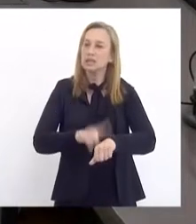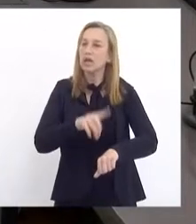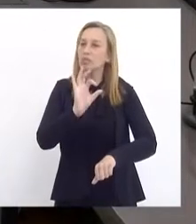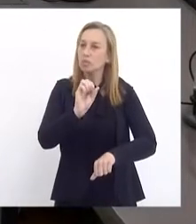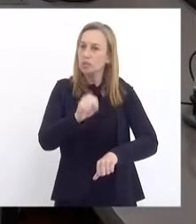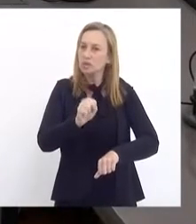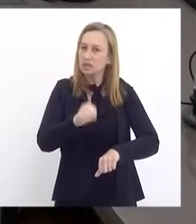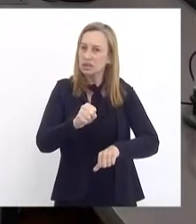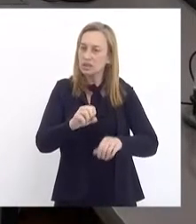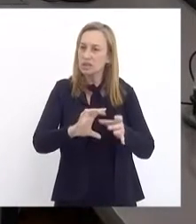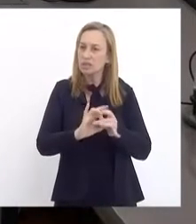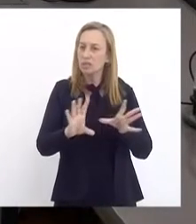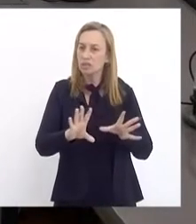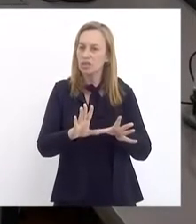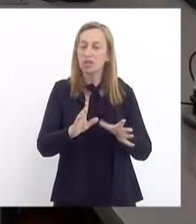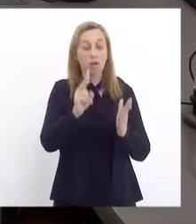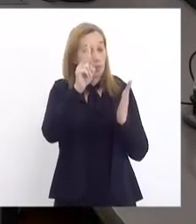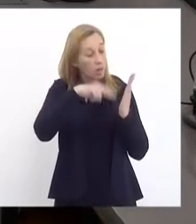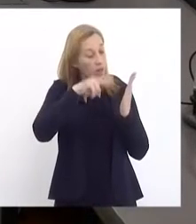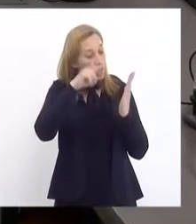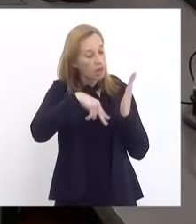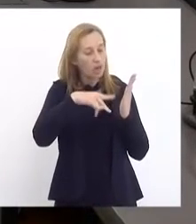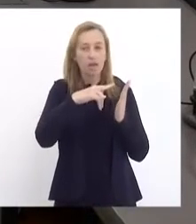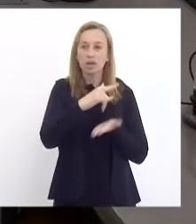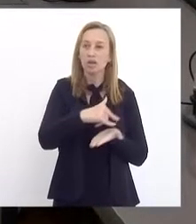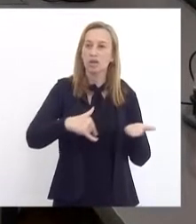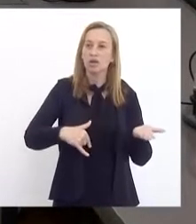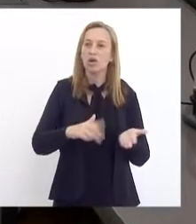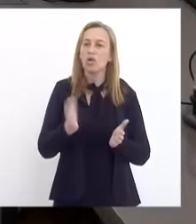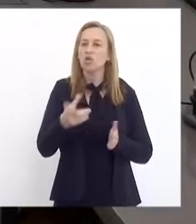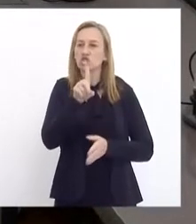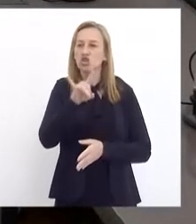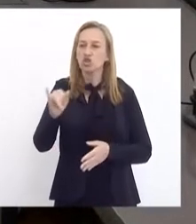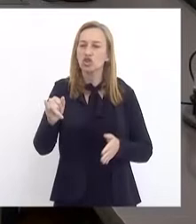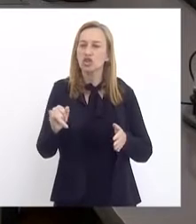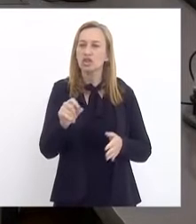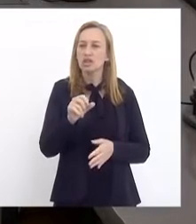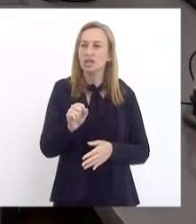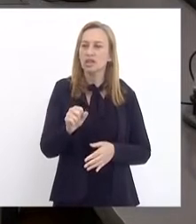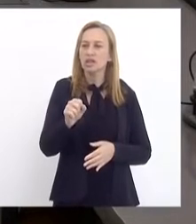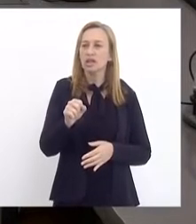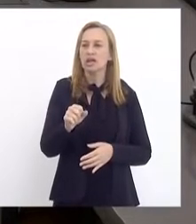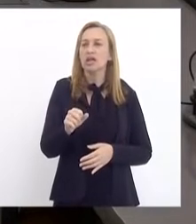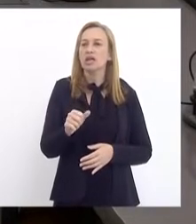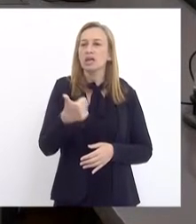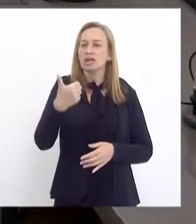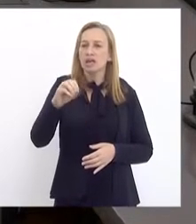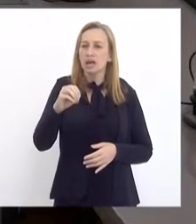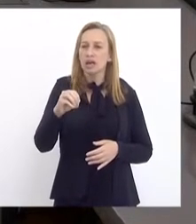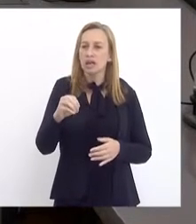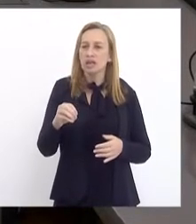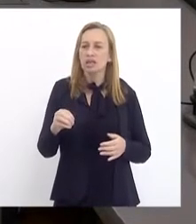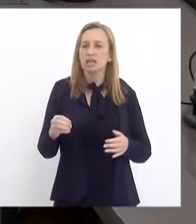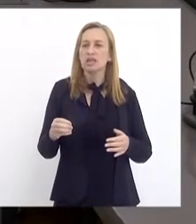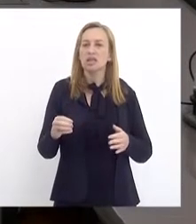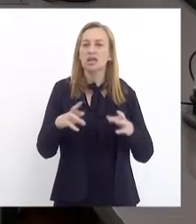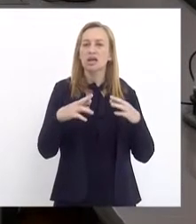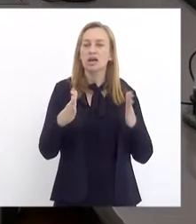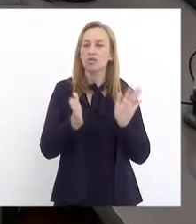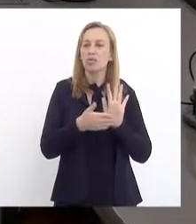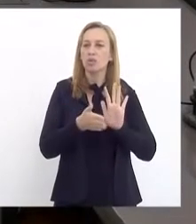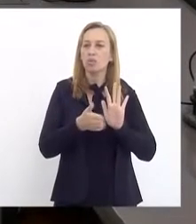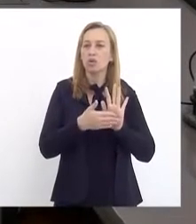para a deliberação e leitura do relatório. Hoje é dia 10. A proposta da audiência pública seria entre os dias 22 e